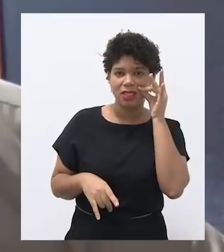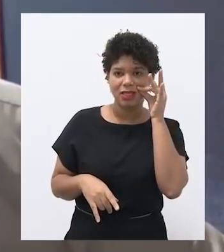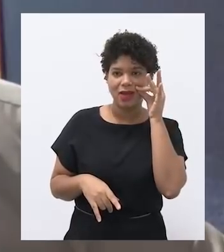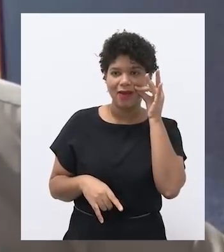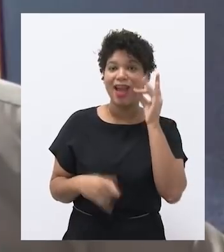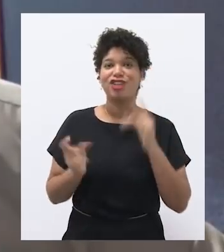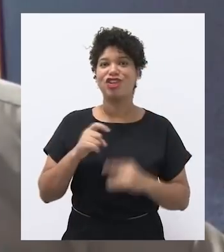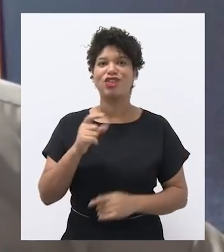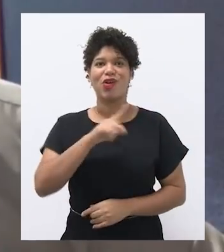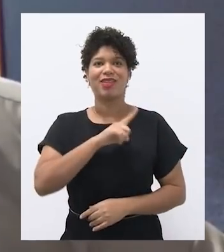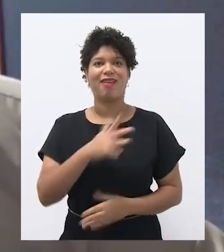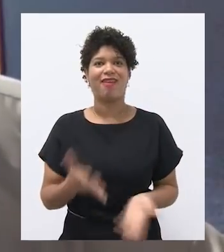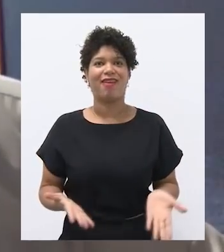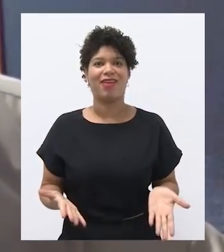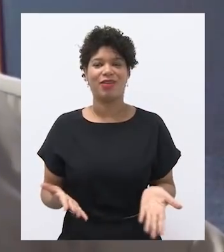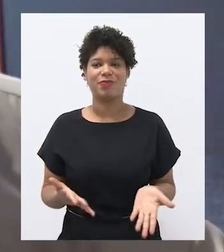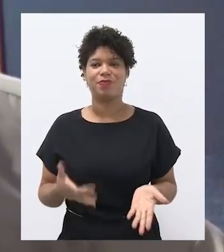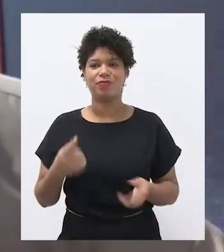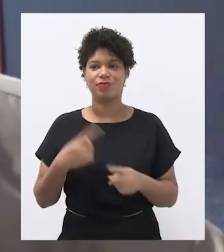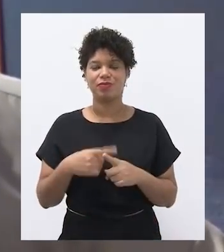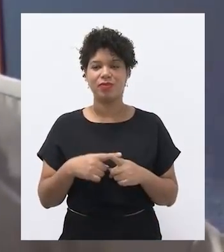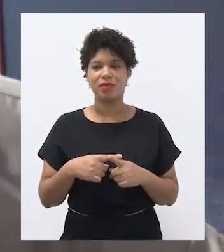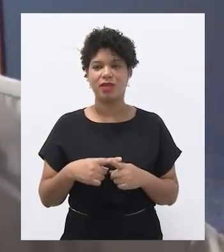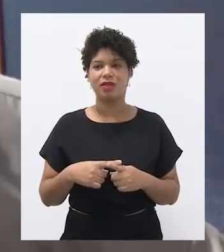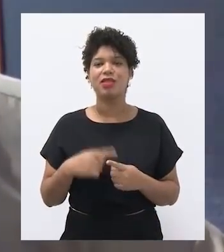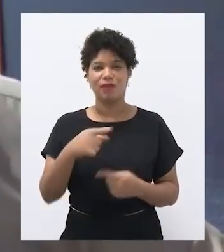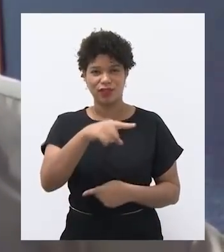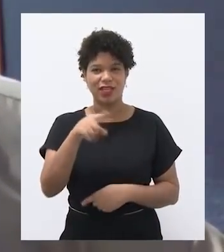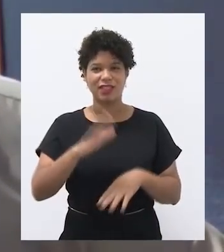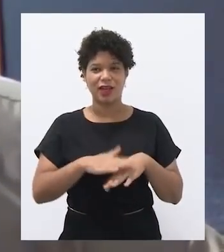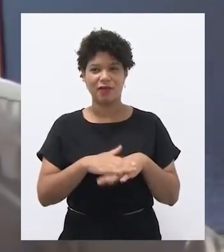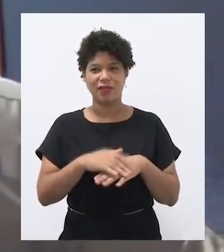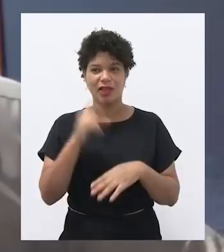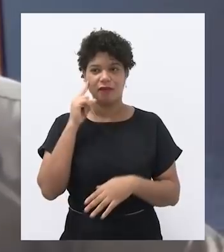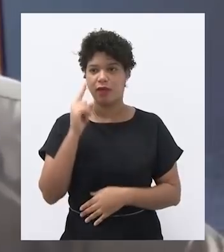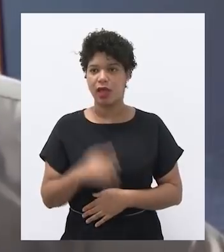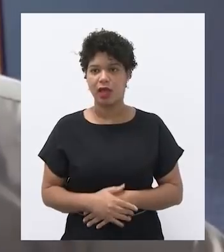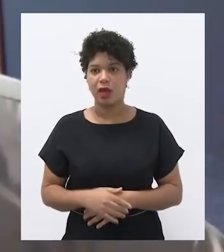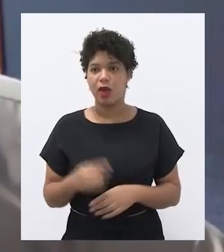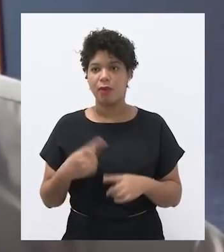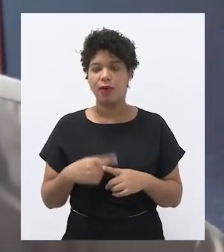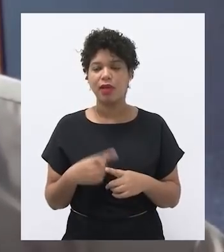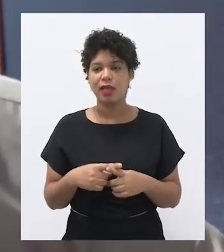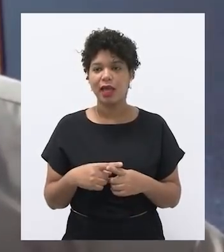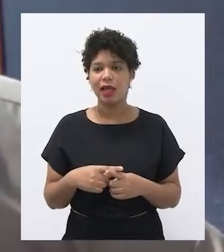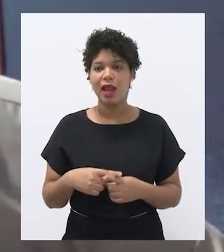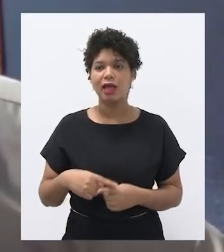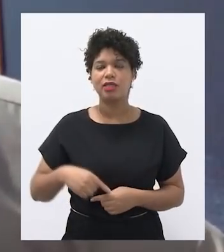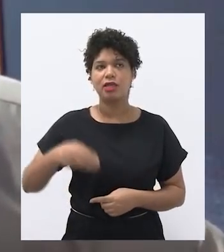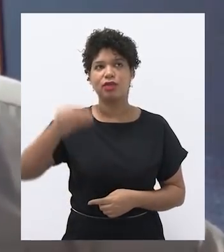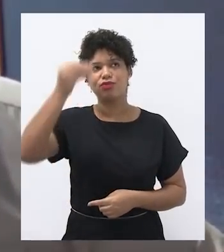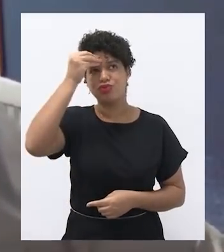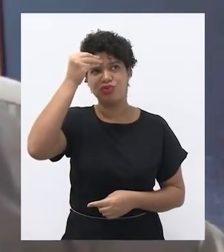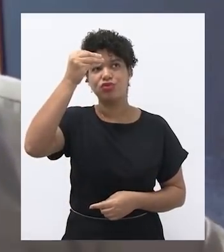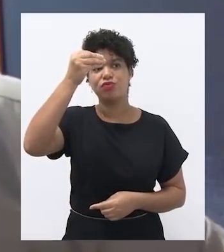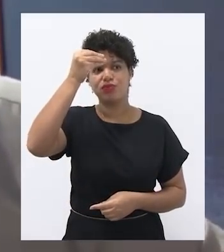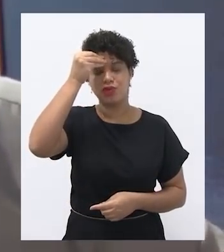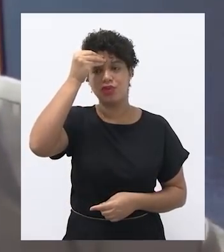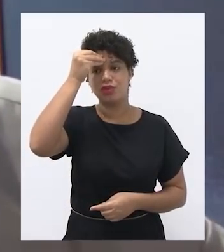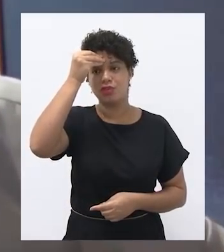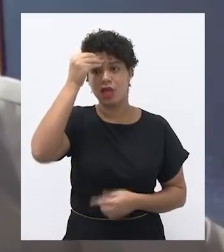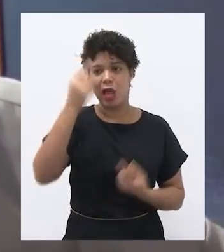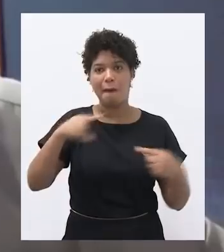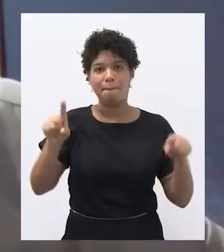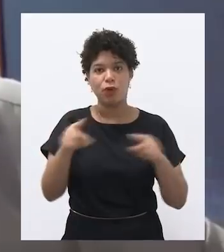TikTok. As musiquinhas, entrem lá no TikTok, vocês vão ficar loucos. As musiquinhas elas marcam, gravam na tua cabeça, parece